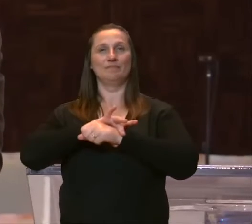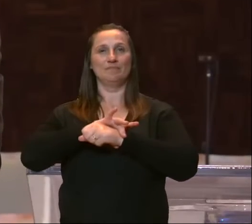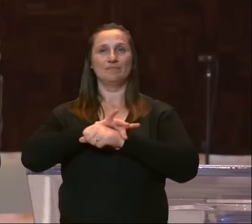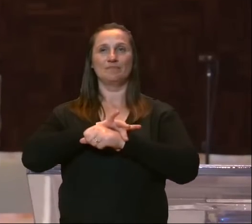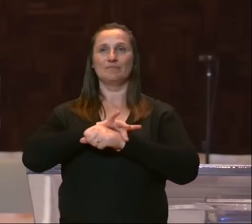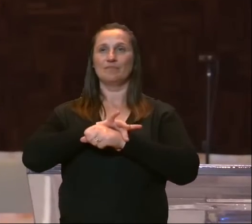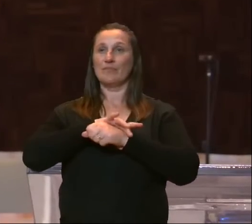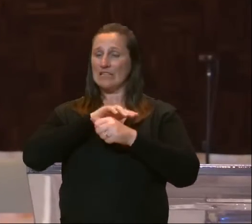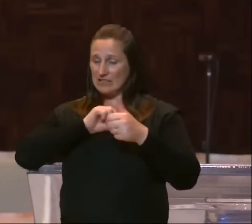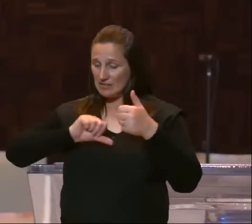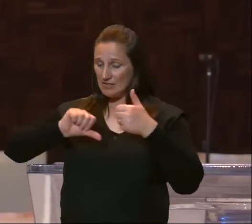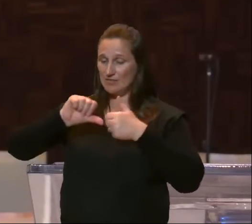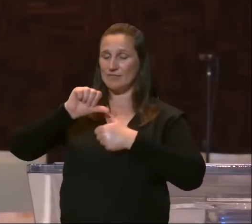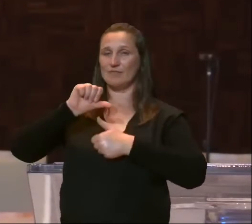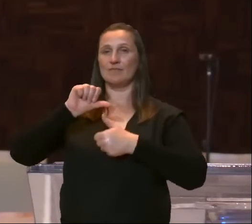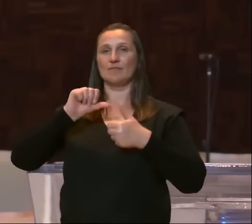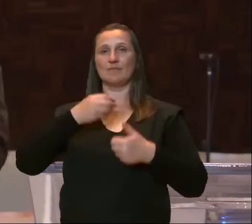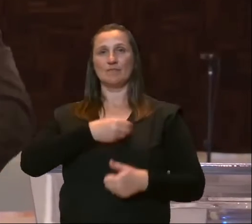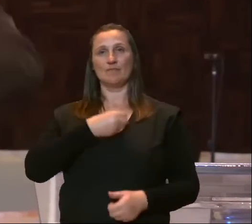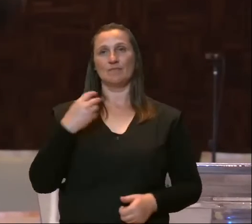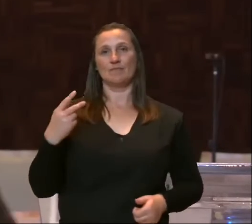Ele vai fazer isso de novo.